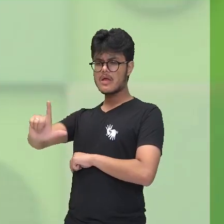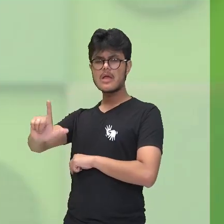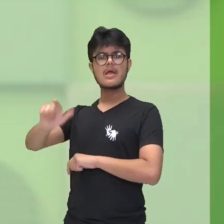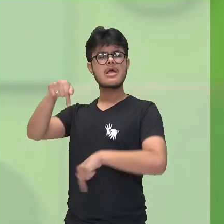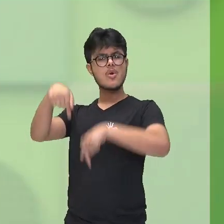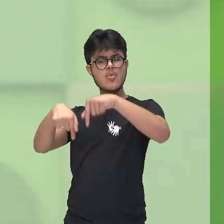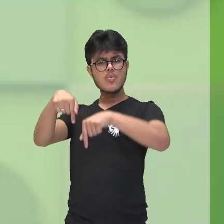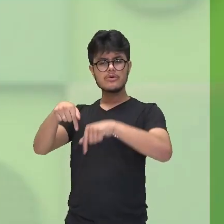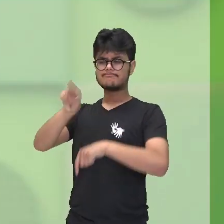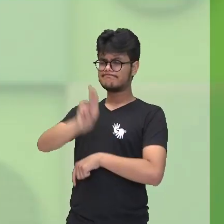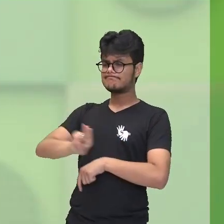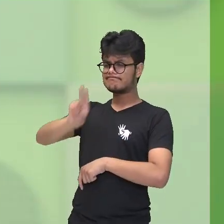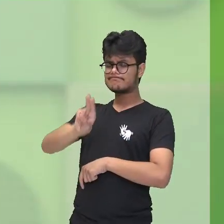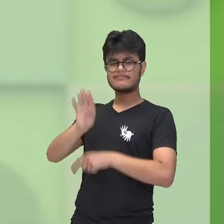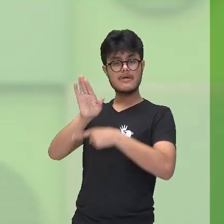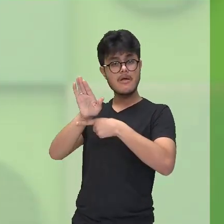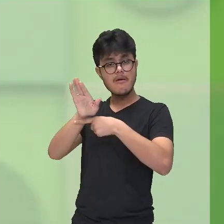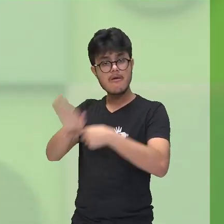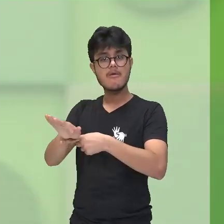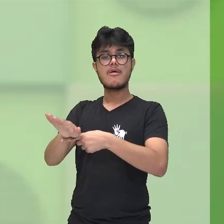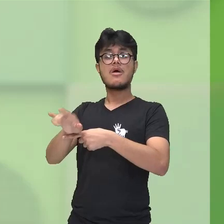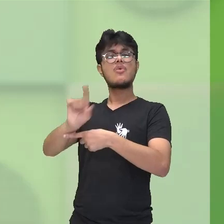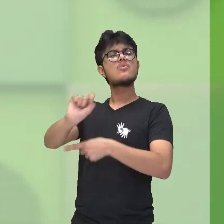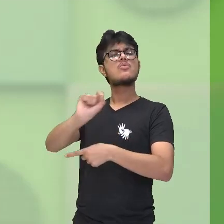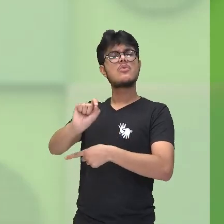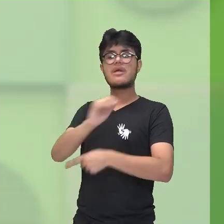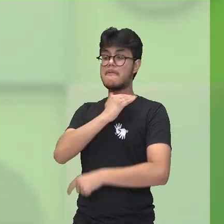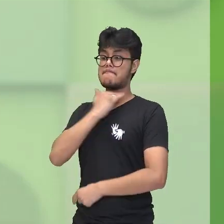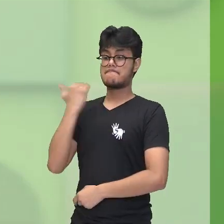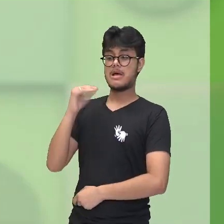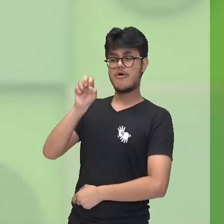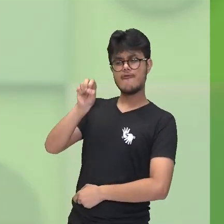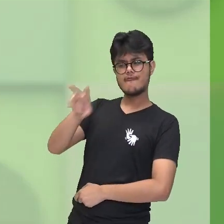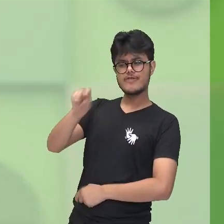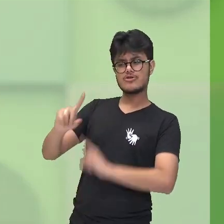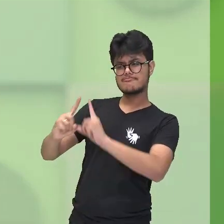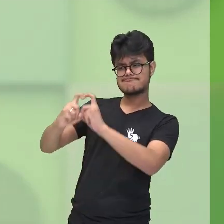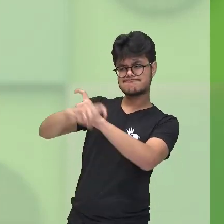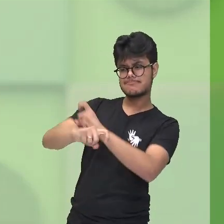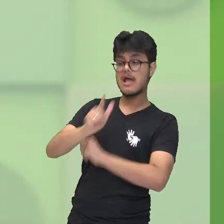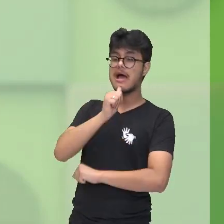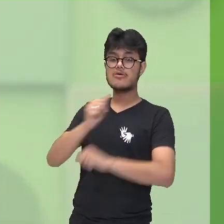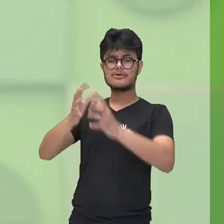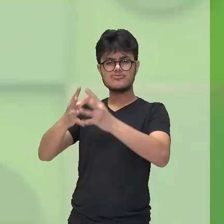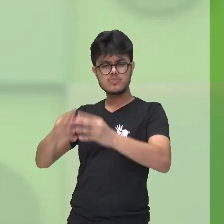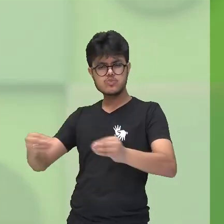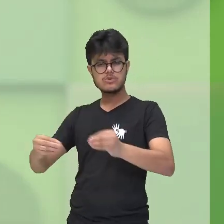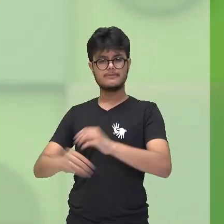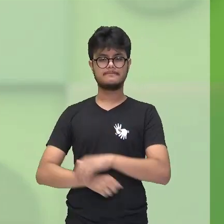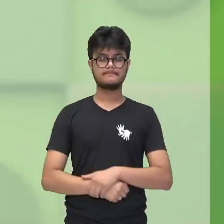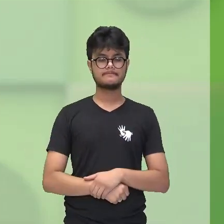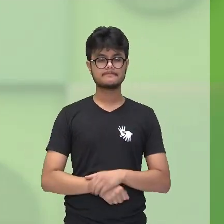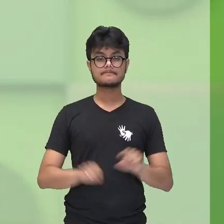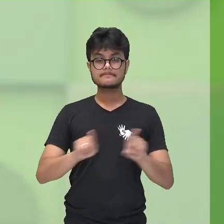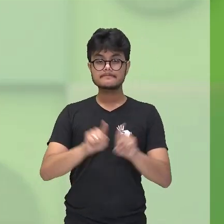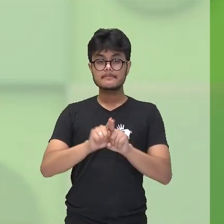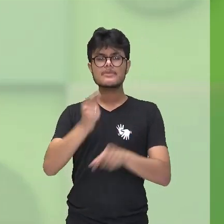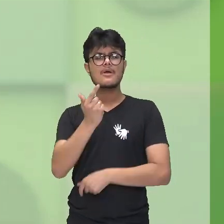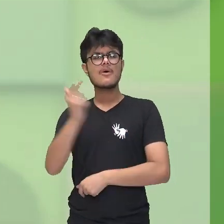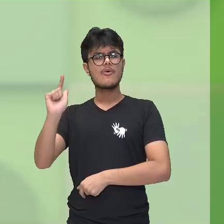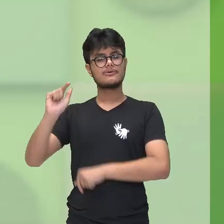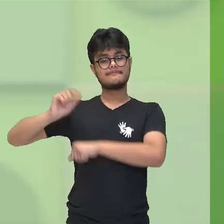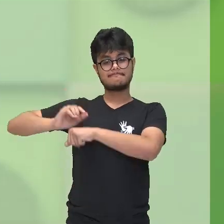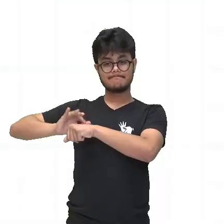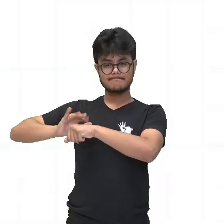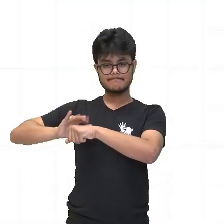os micro-organismos que estão presentes nessa água, tá bom? Vamos ver agora outras doenças que são